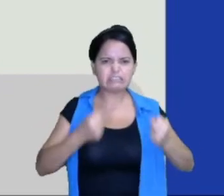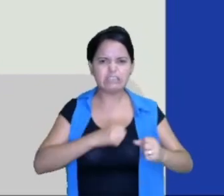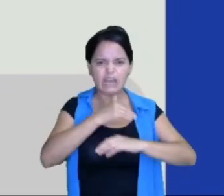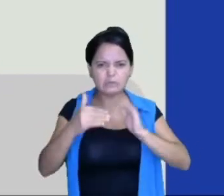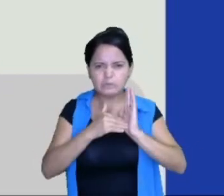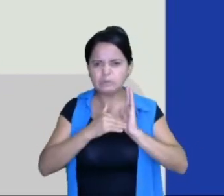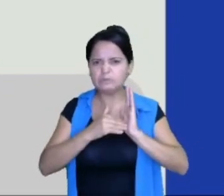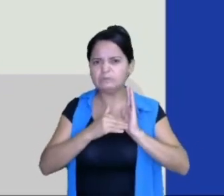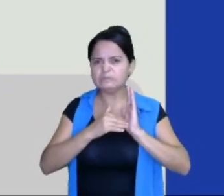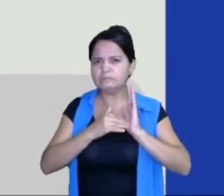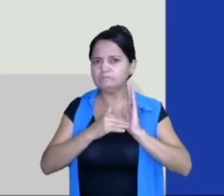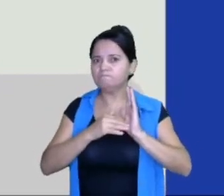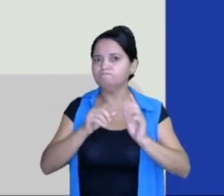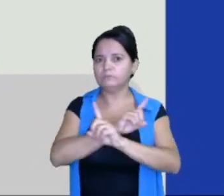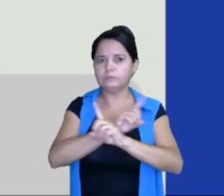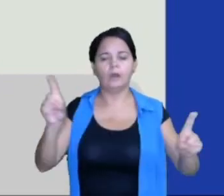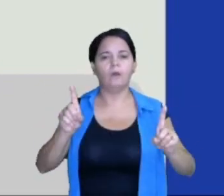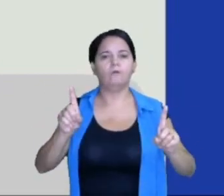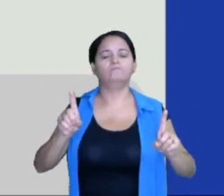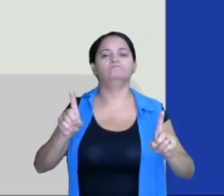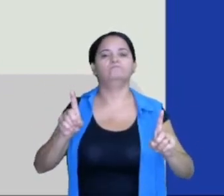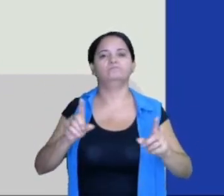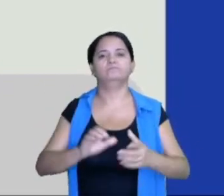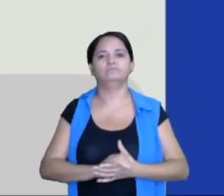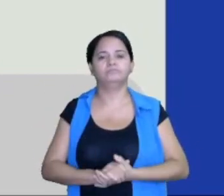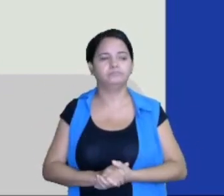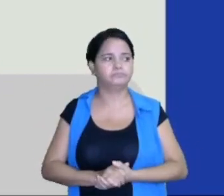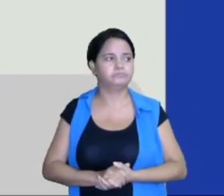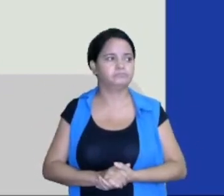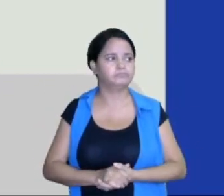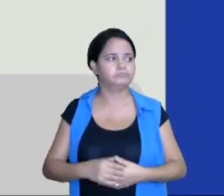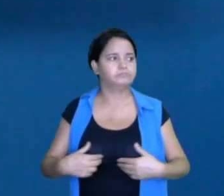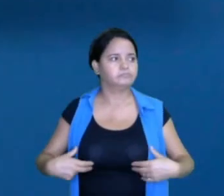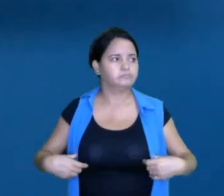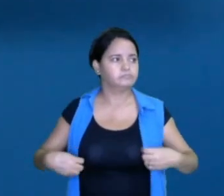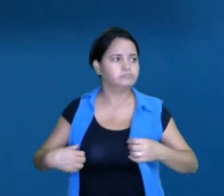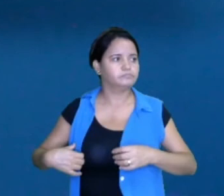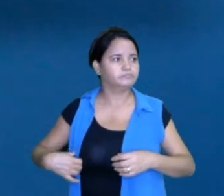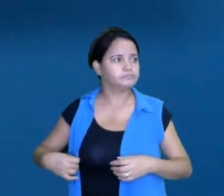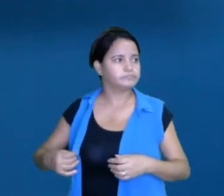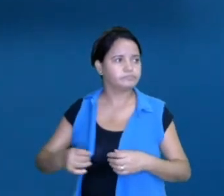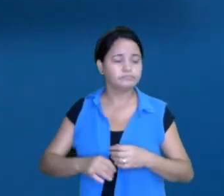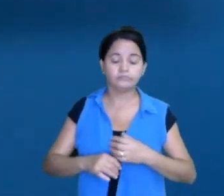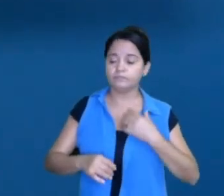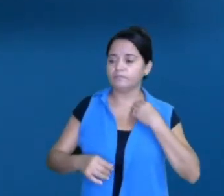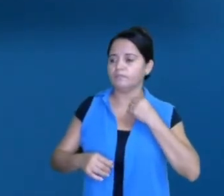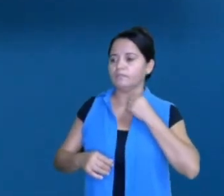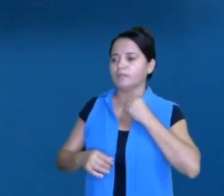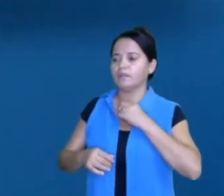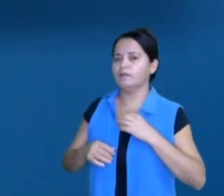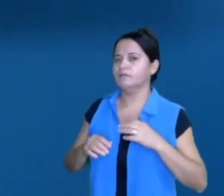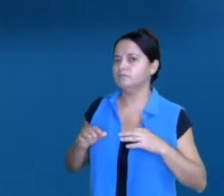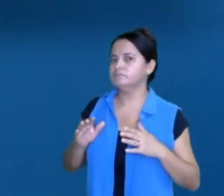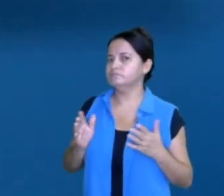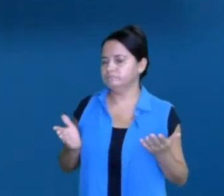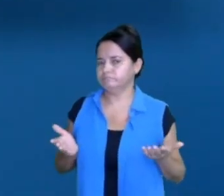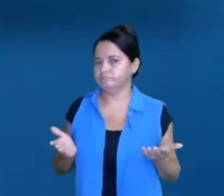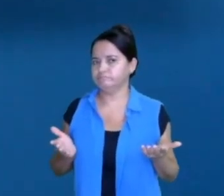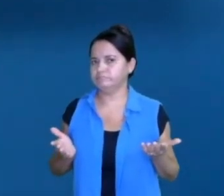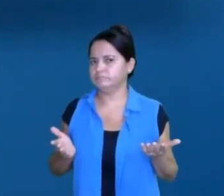questão. Abra a câmera aqui, por gentileza, para mim. Bom, pessoal, o que é que vai haver então?